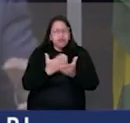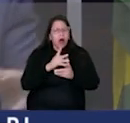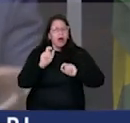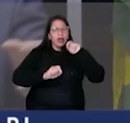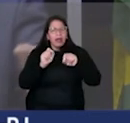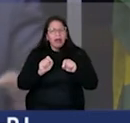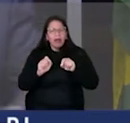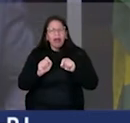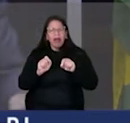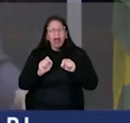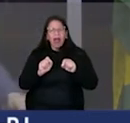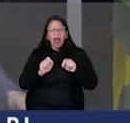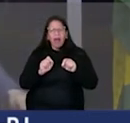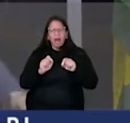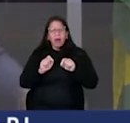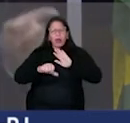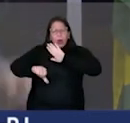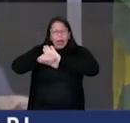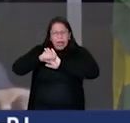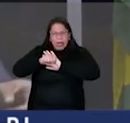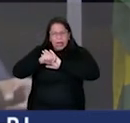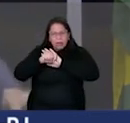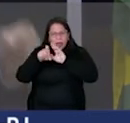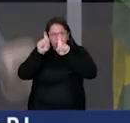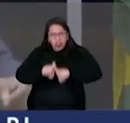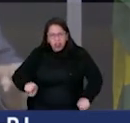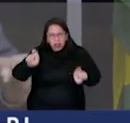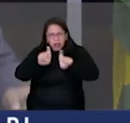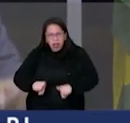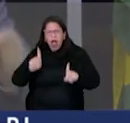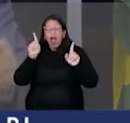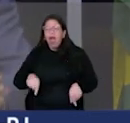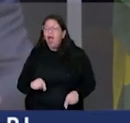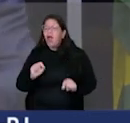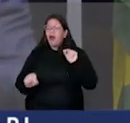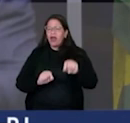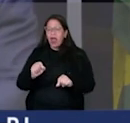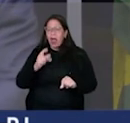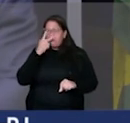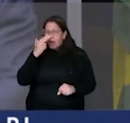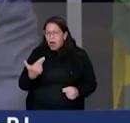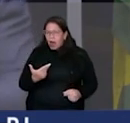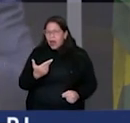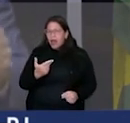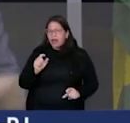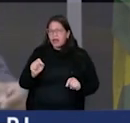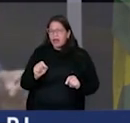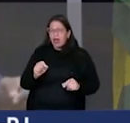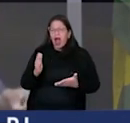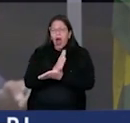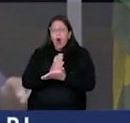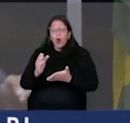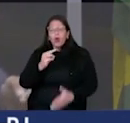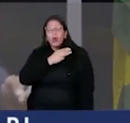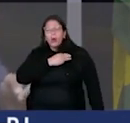possíveis milícias digitais. E isso tudo é fruto dessa escalada de arbitrariedade de alguns ministros